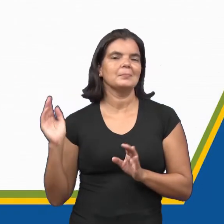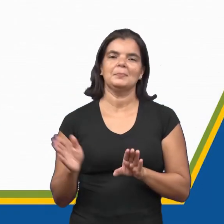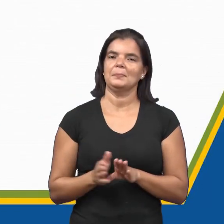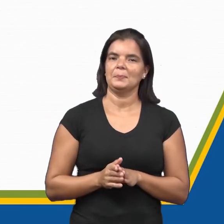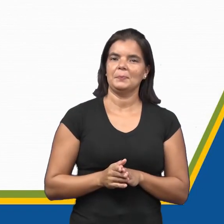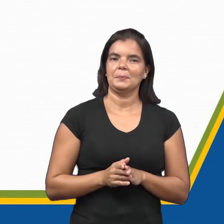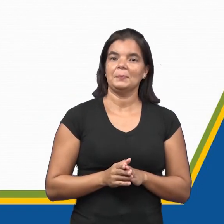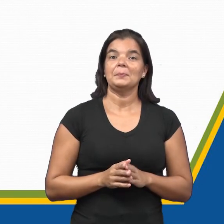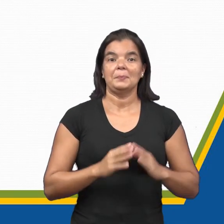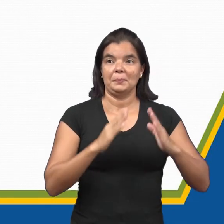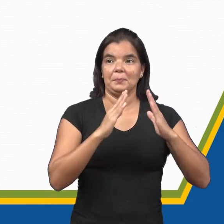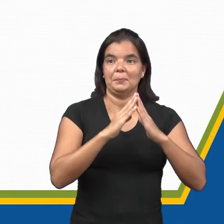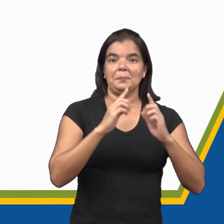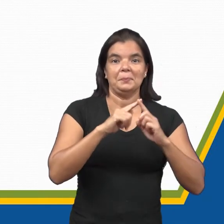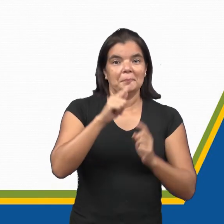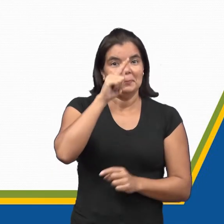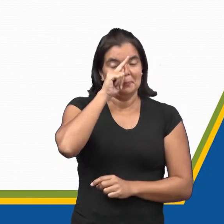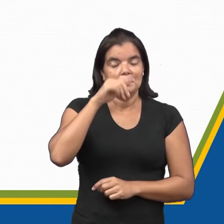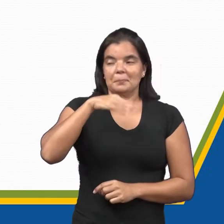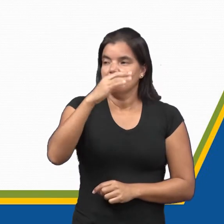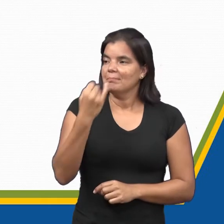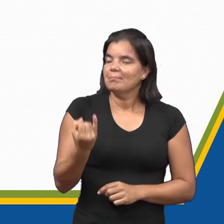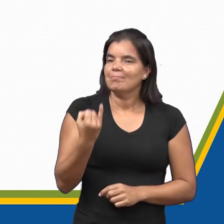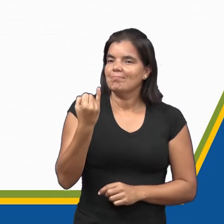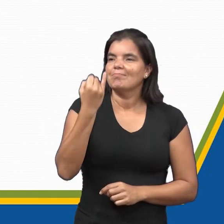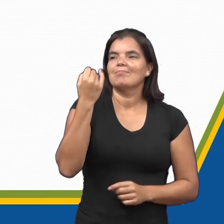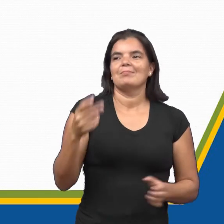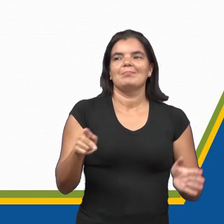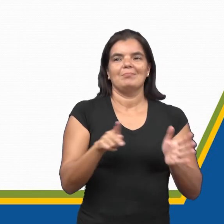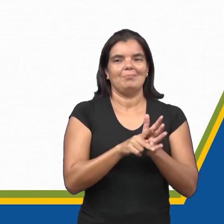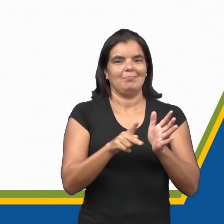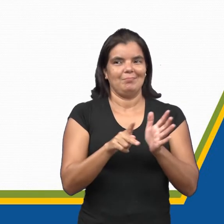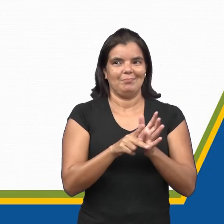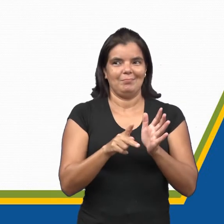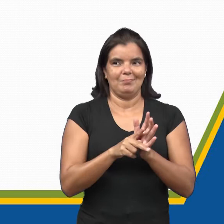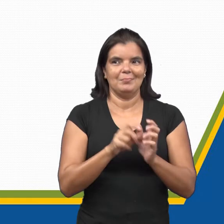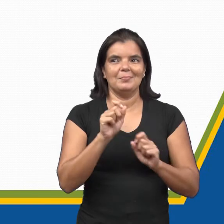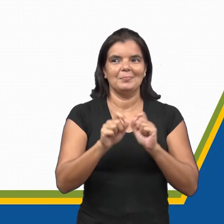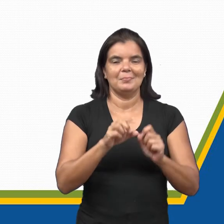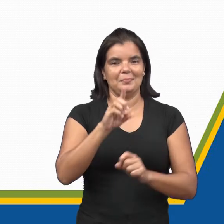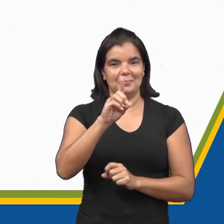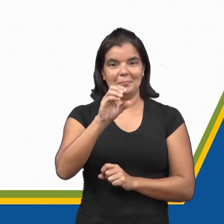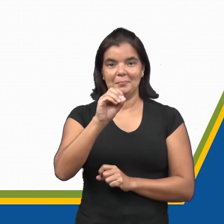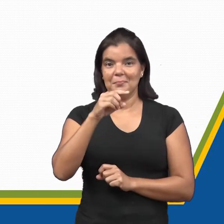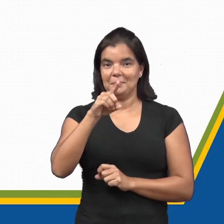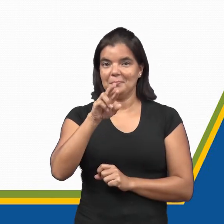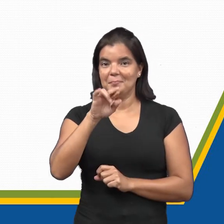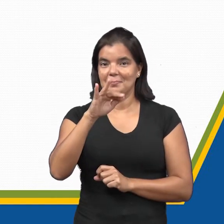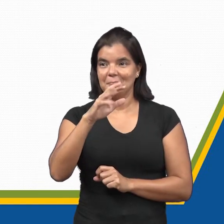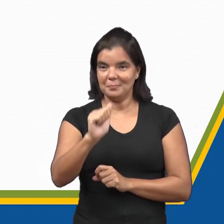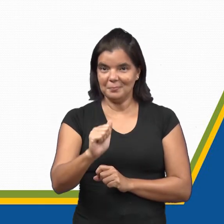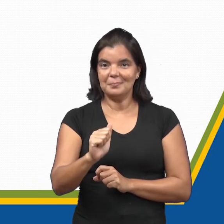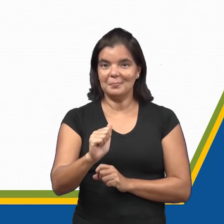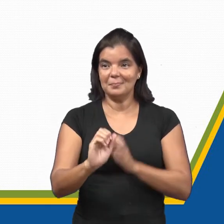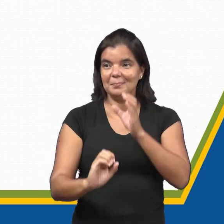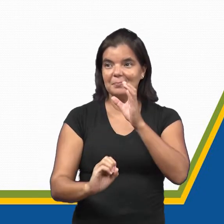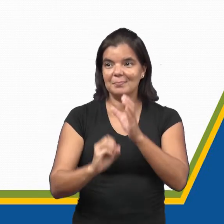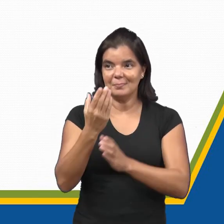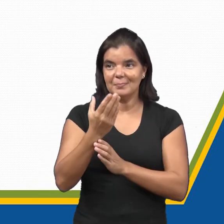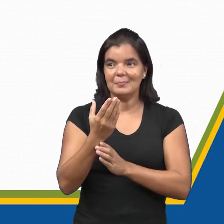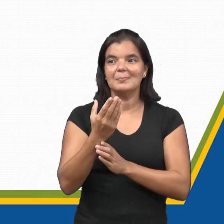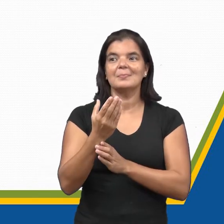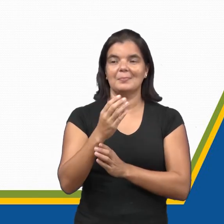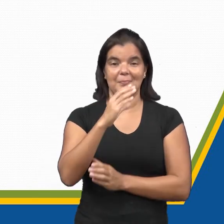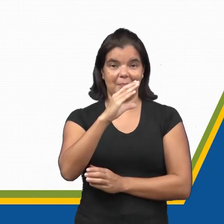dos templos gregos mais importantes pertencentes à ordem dórica, que foi construída na Acrópole